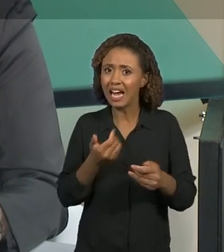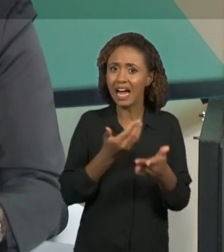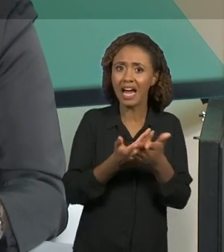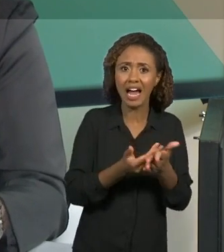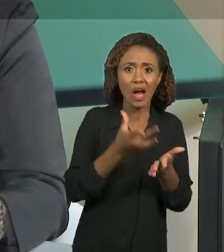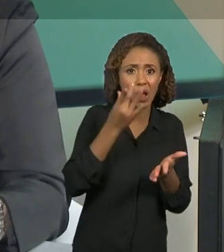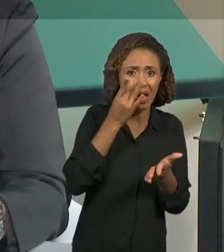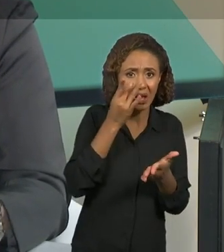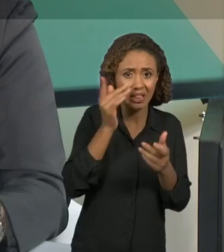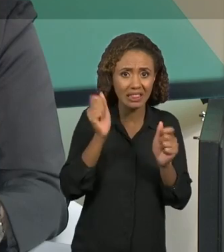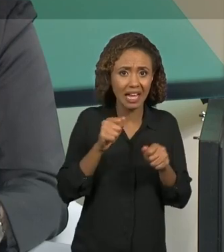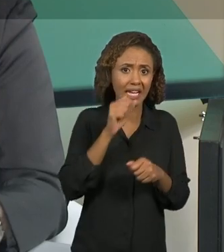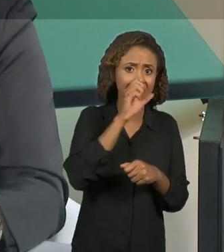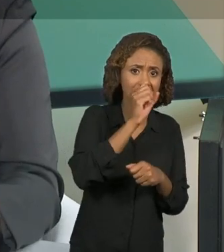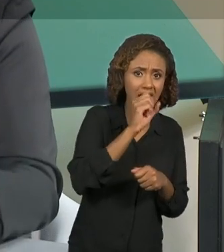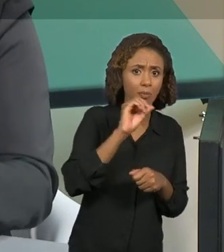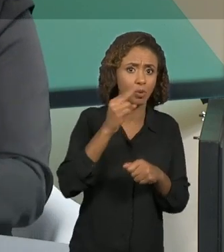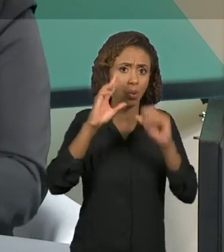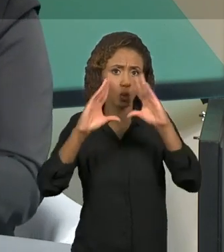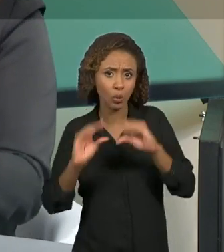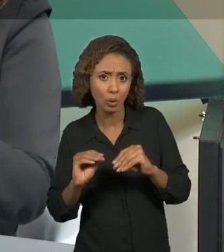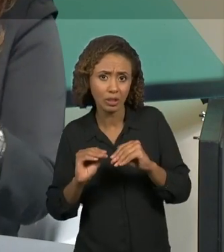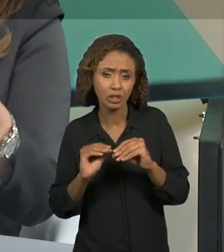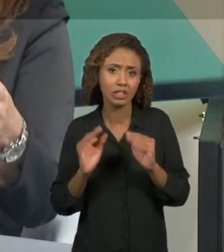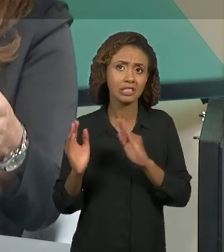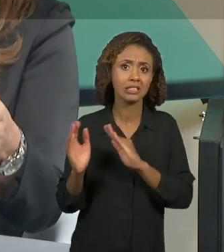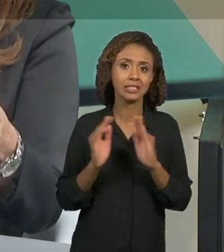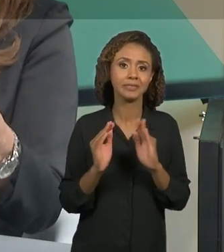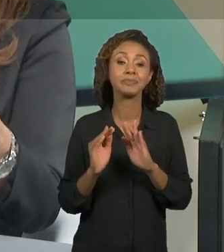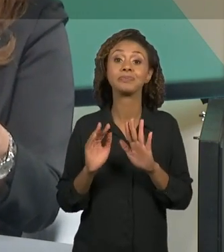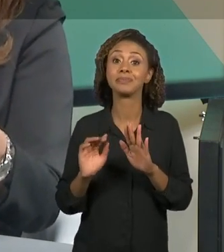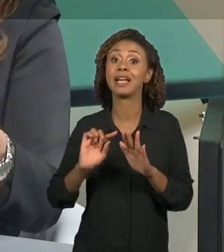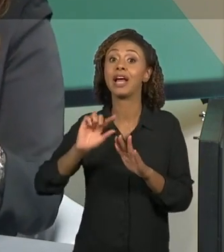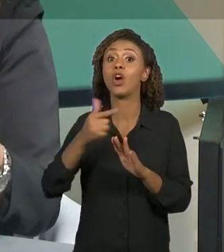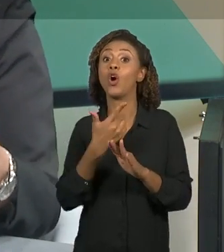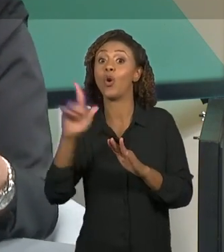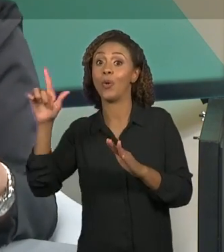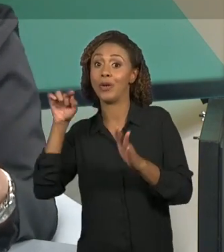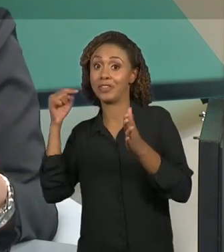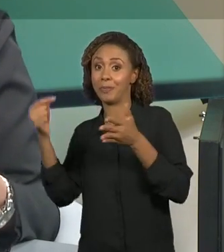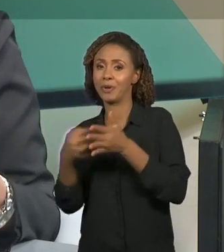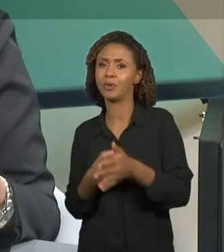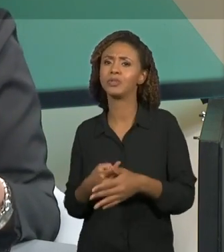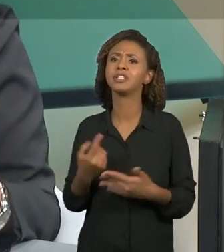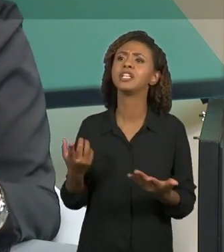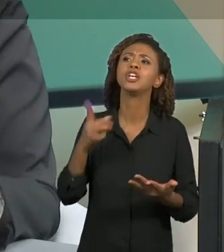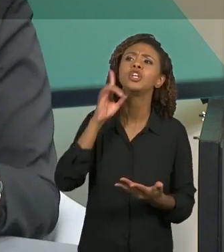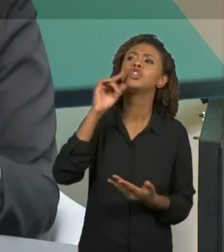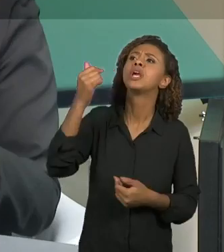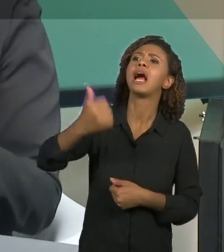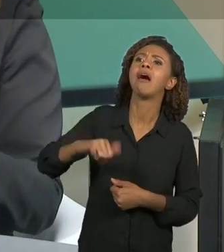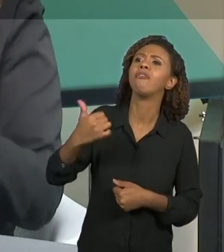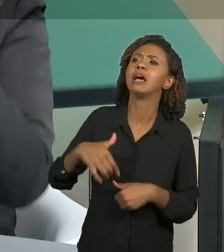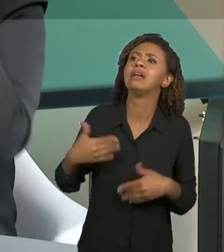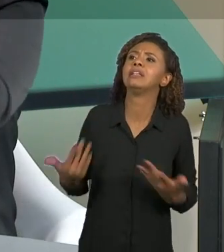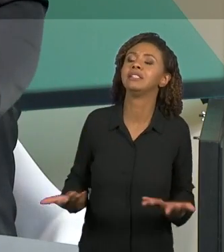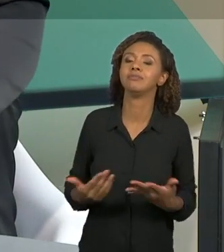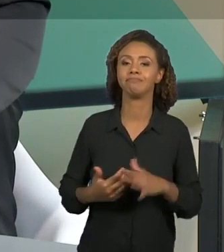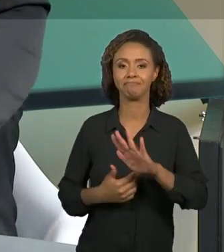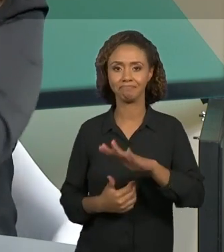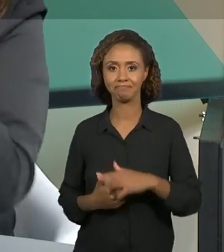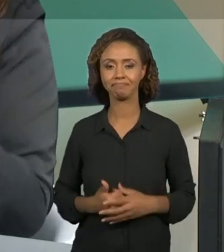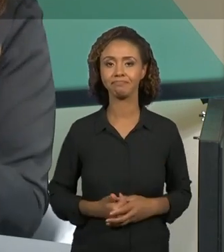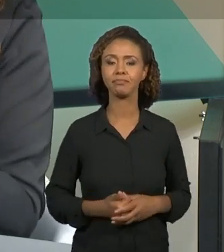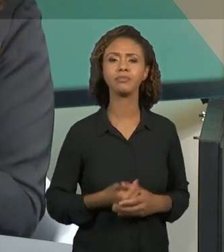serão aos sábados no período noturno e eu vou pegar a pergunta de cima que pergunta quando é que vai ser avaliação então assim toda e